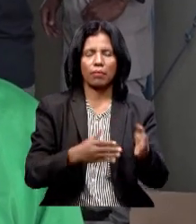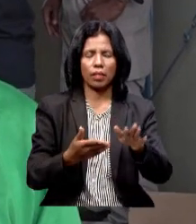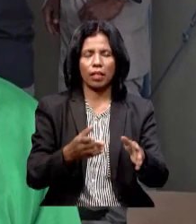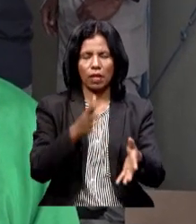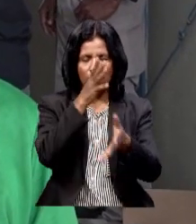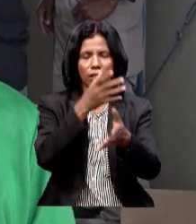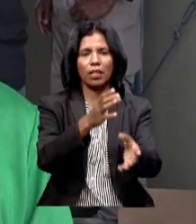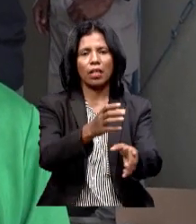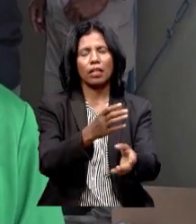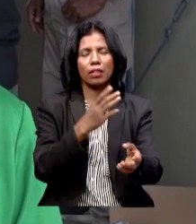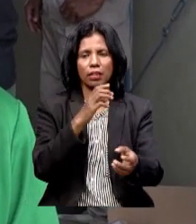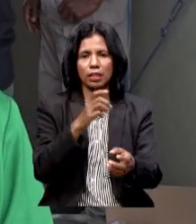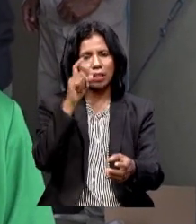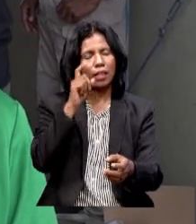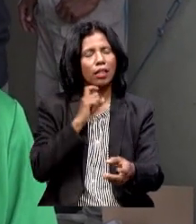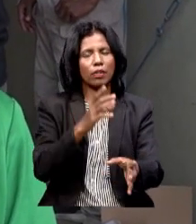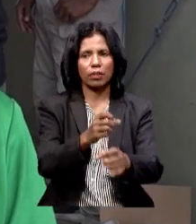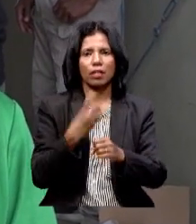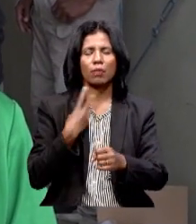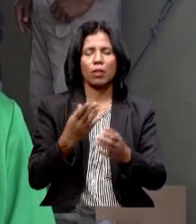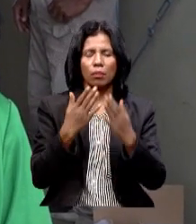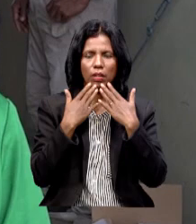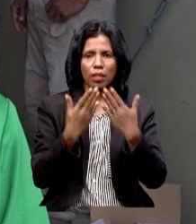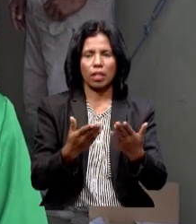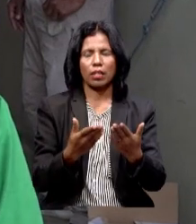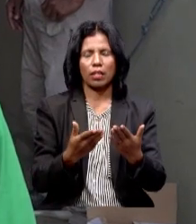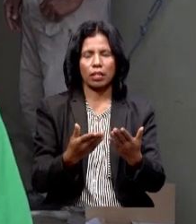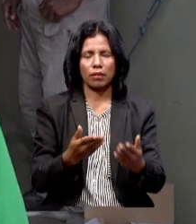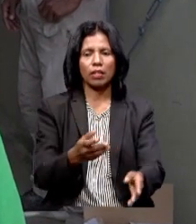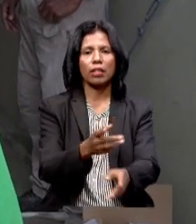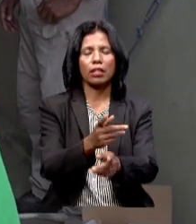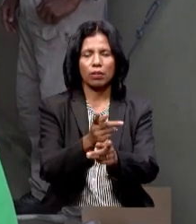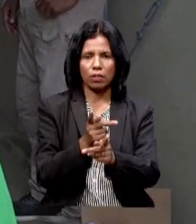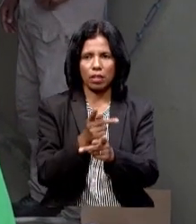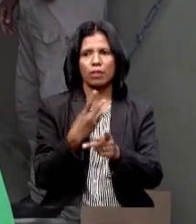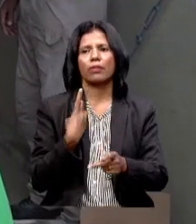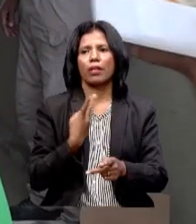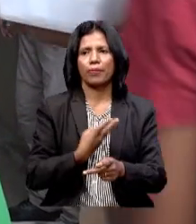A minha carreira para a banana, tamba a banana, cuidado a mim, porque a banana.